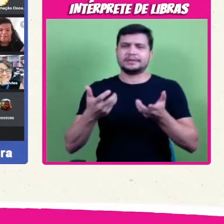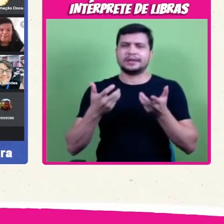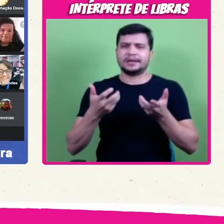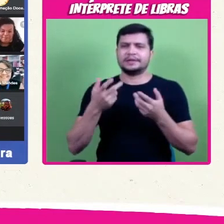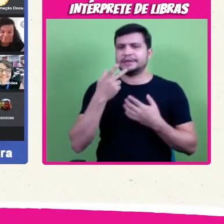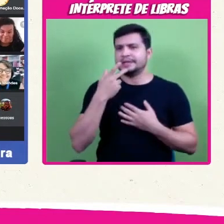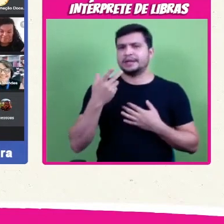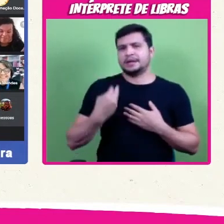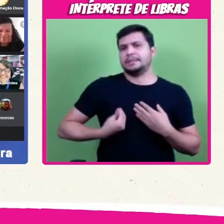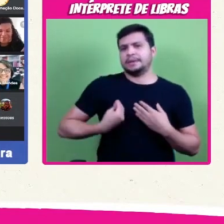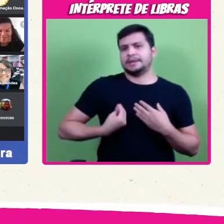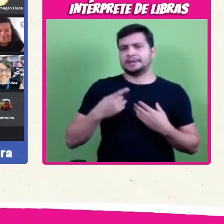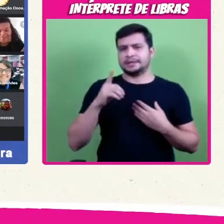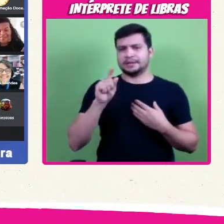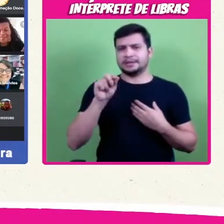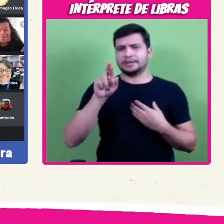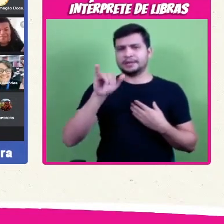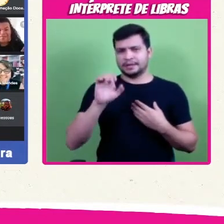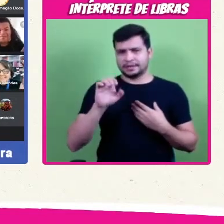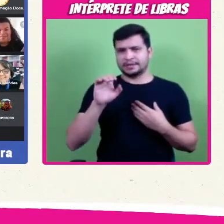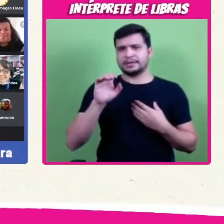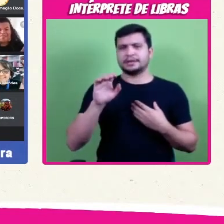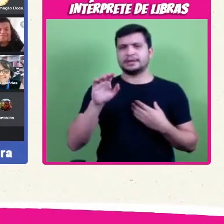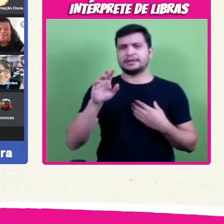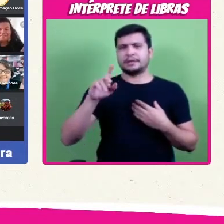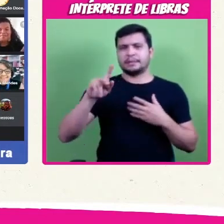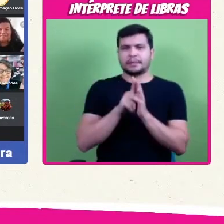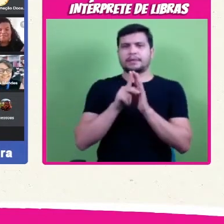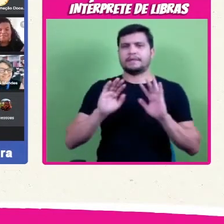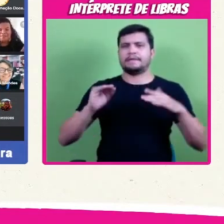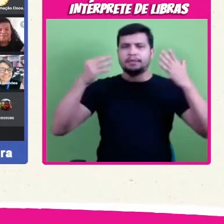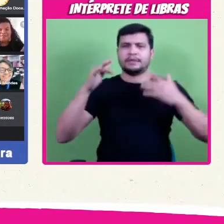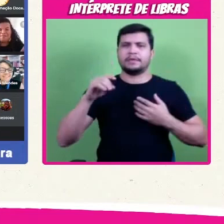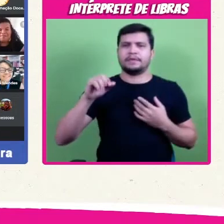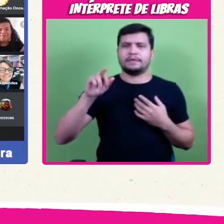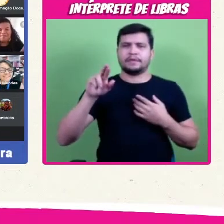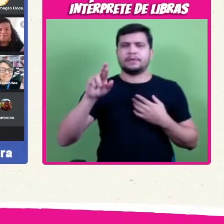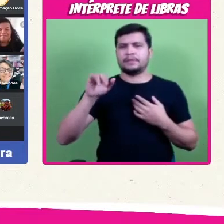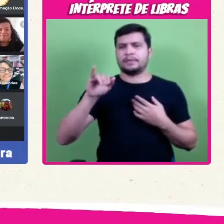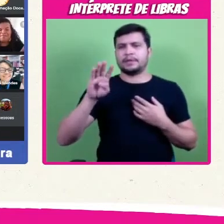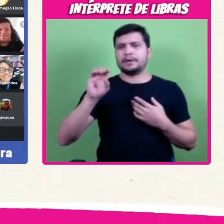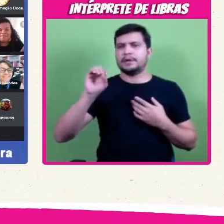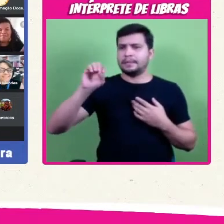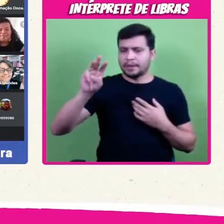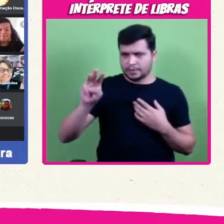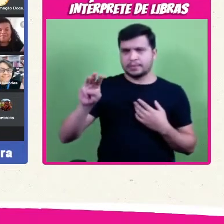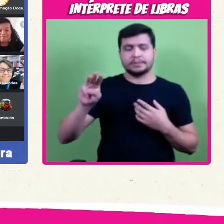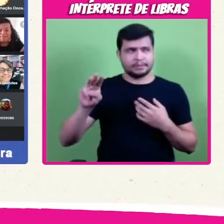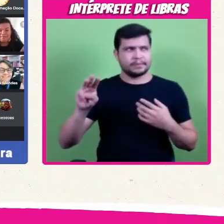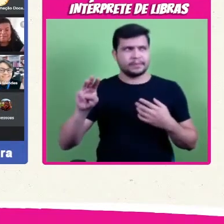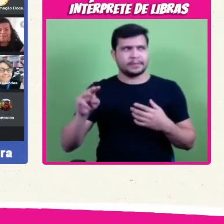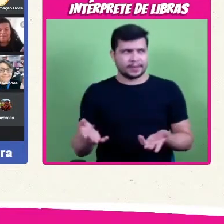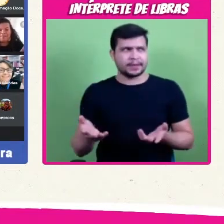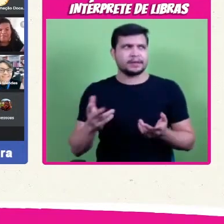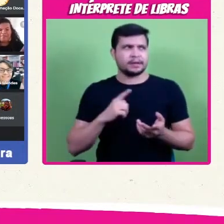aqui do For Rainbow, representando um festival que eu prezo bastante. Tenho muitos amigos e amigas que participam do For